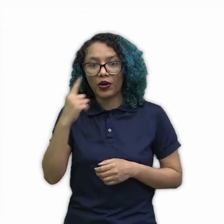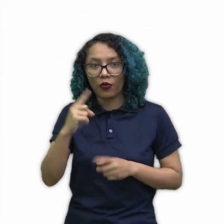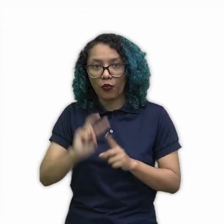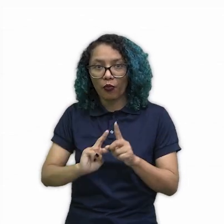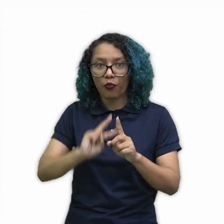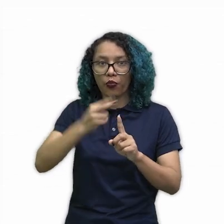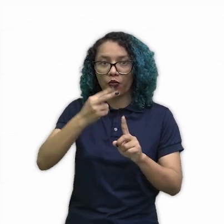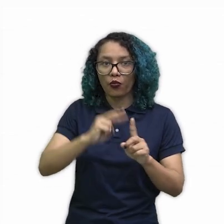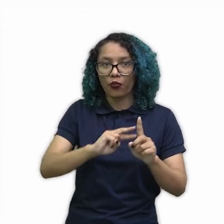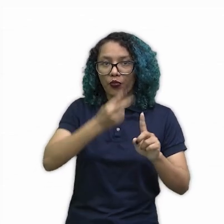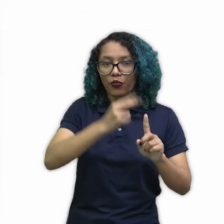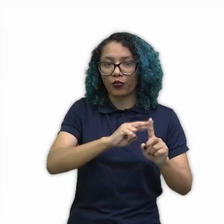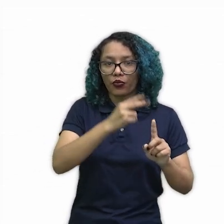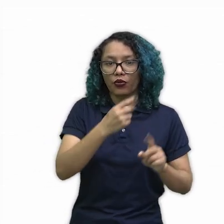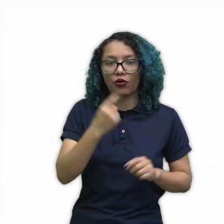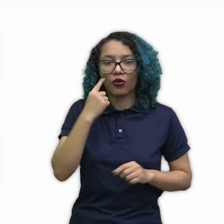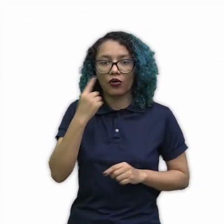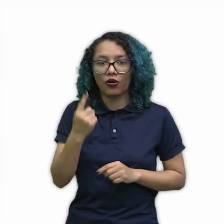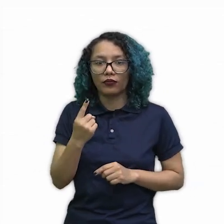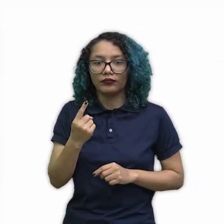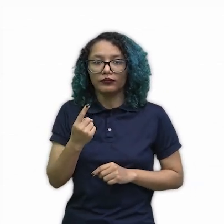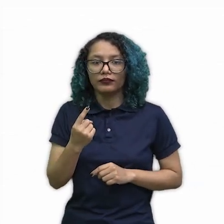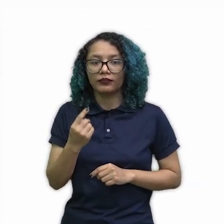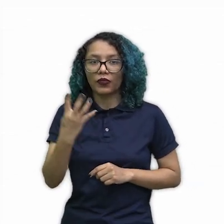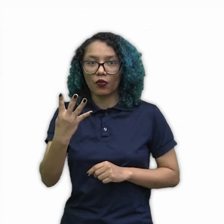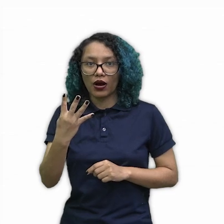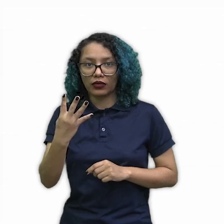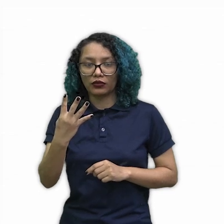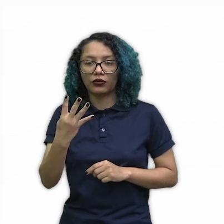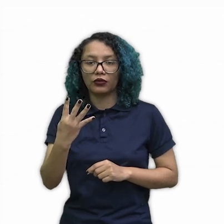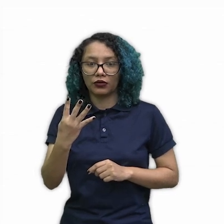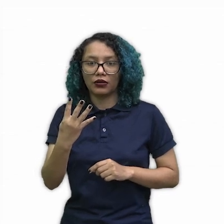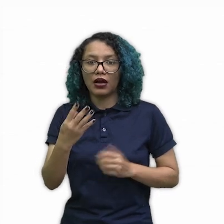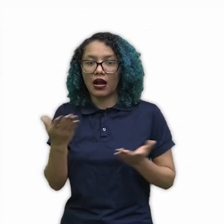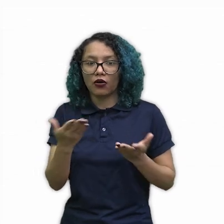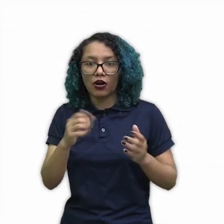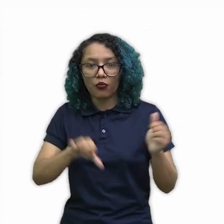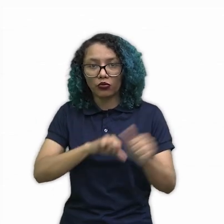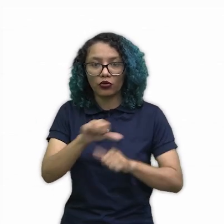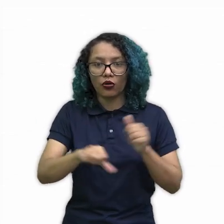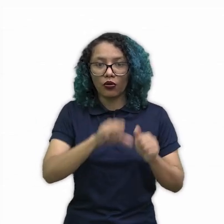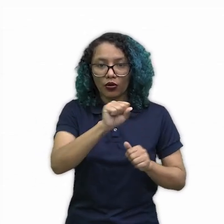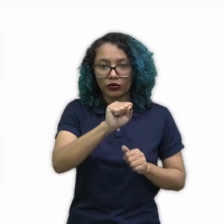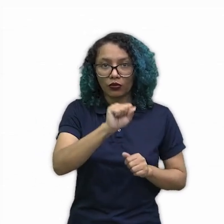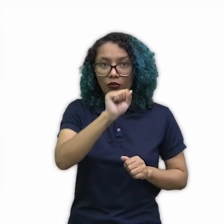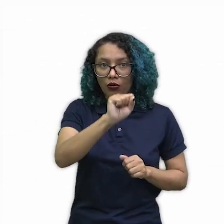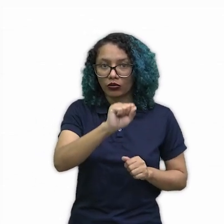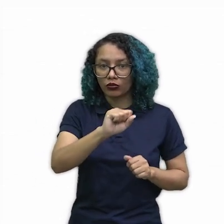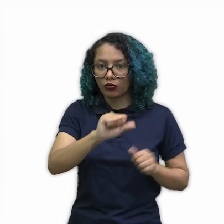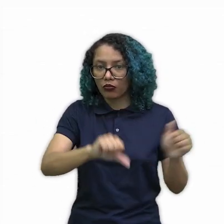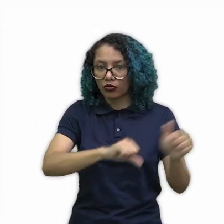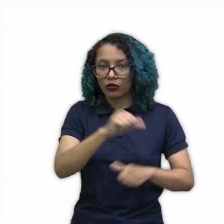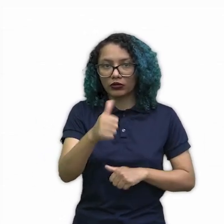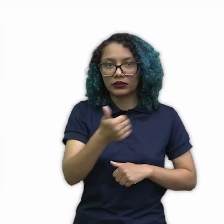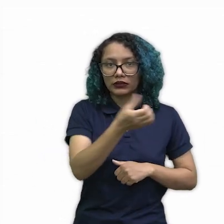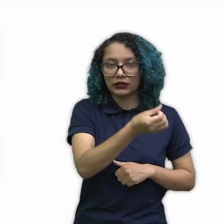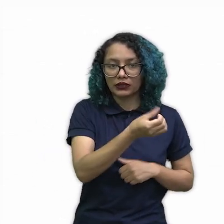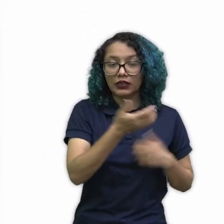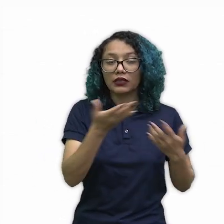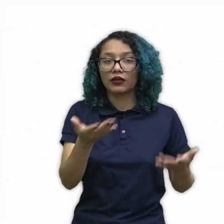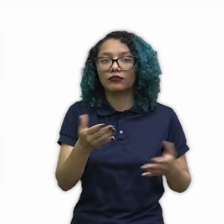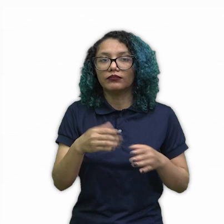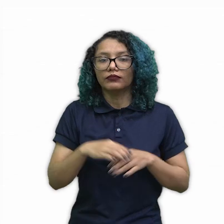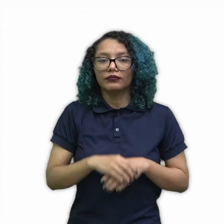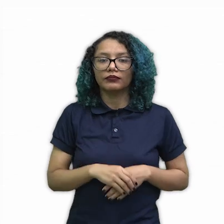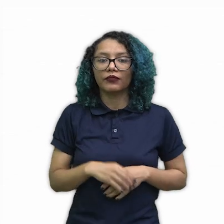Perceberam? Ó? Do 4 pulou para o 8, do 8 para 16, 16 para 32. Qual